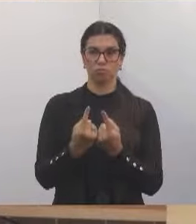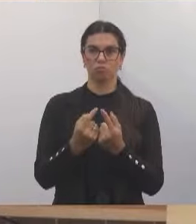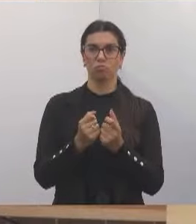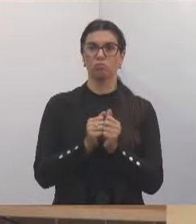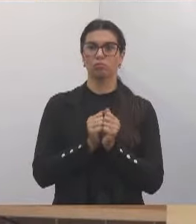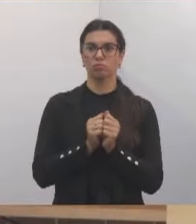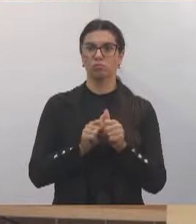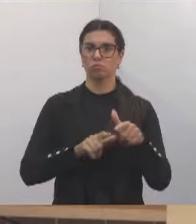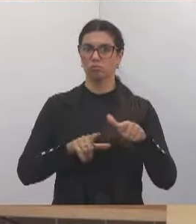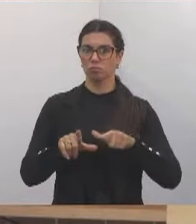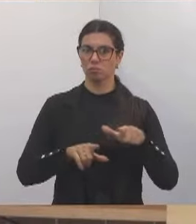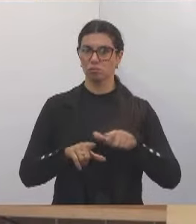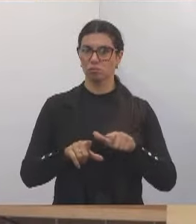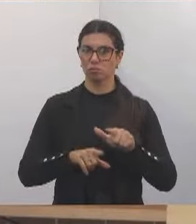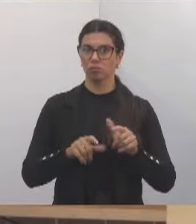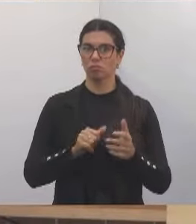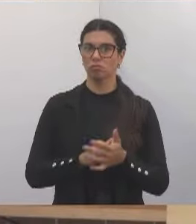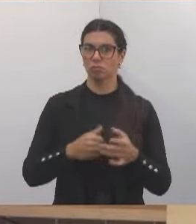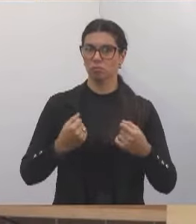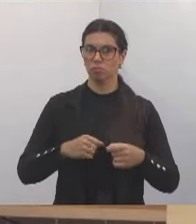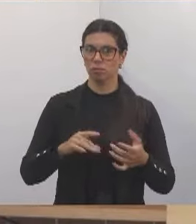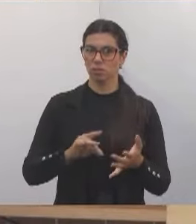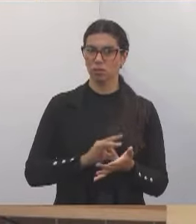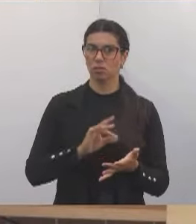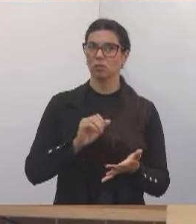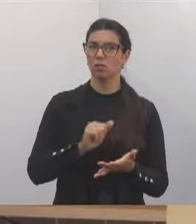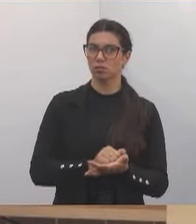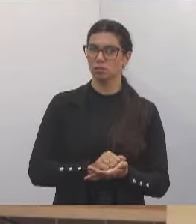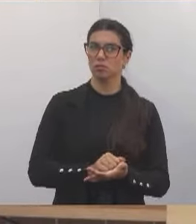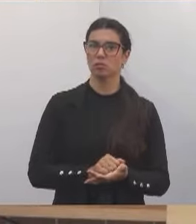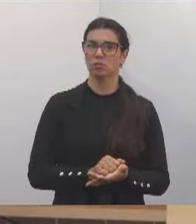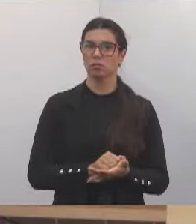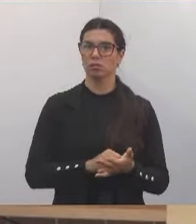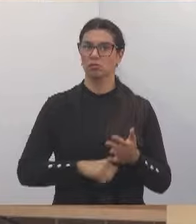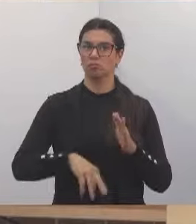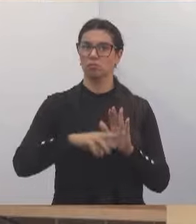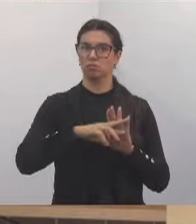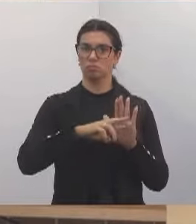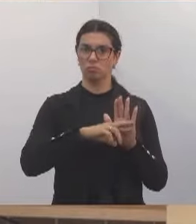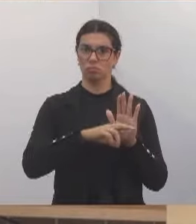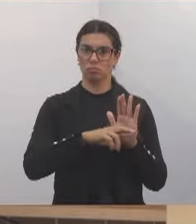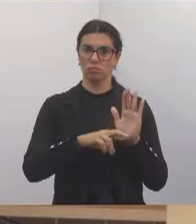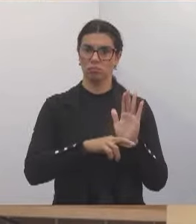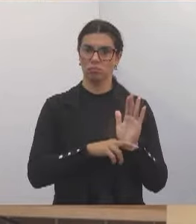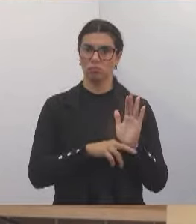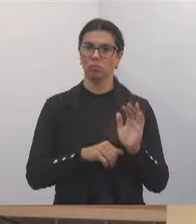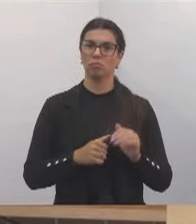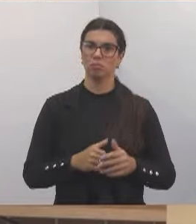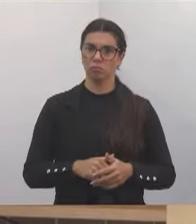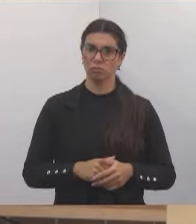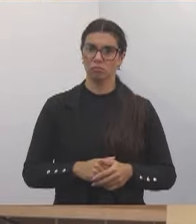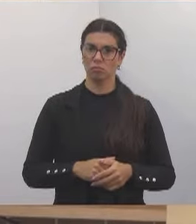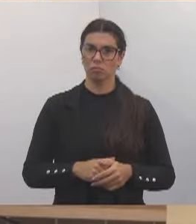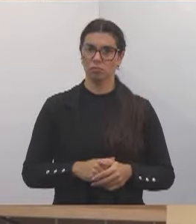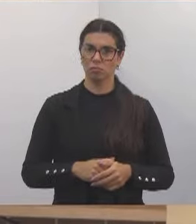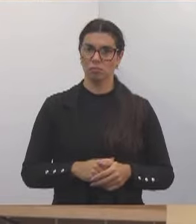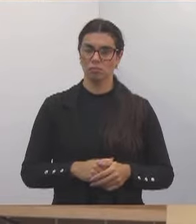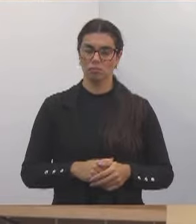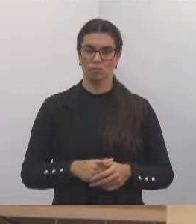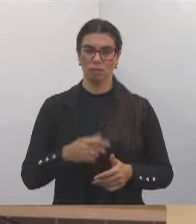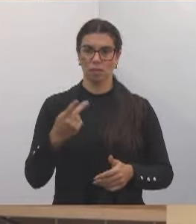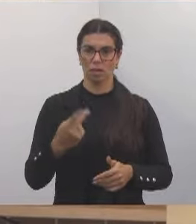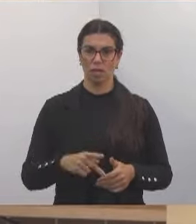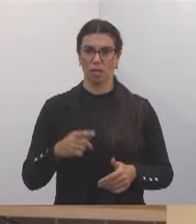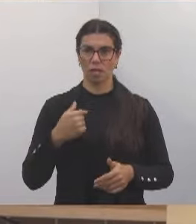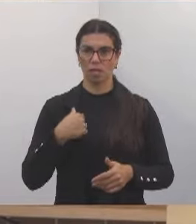logo. Já vamos ver se o vereador tem coragem, hein, vereadores? Isso aqui é forte, né? Vamos assinar um termo aí, ó. Aqui eu